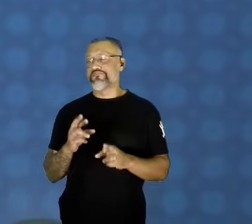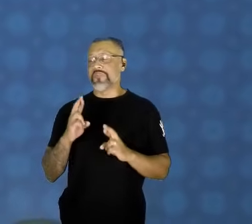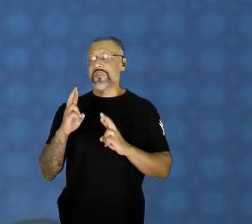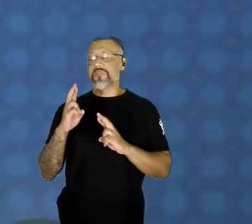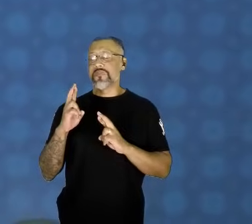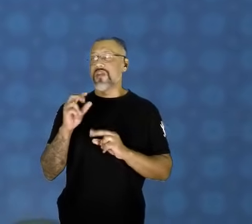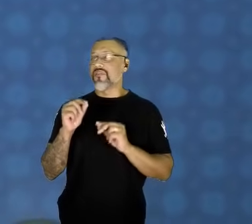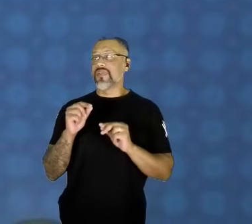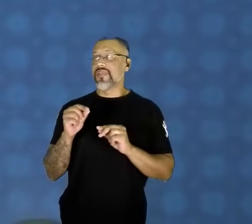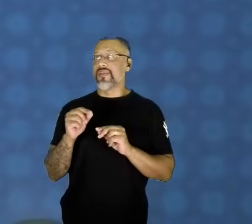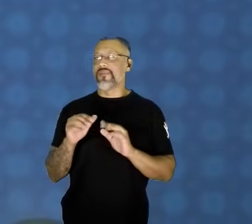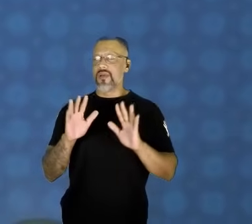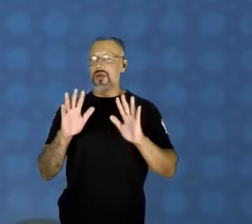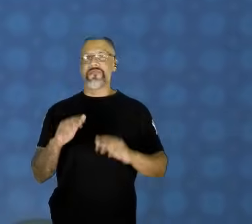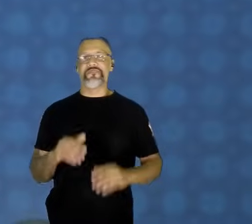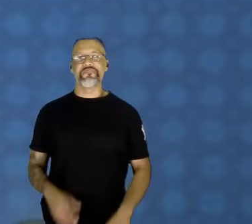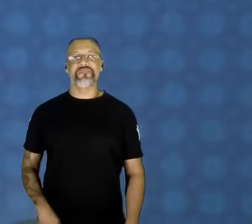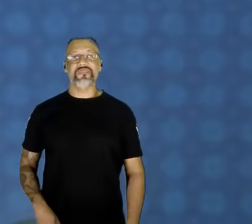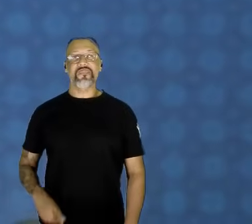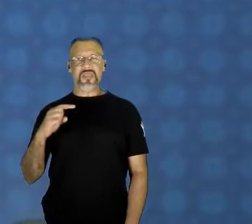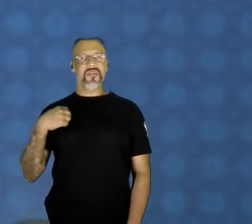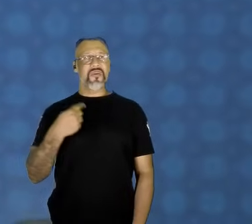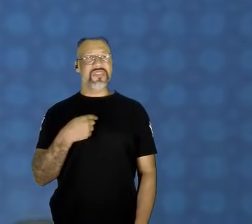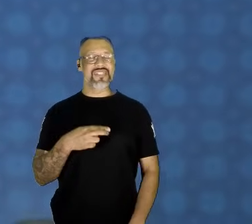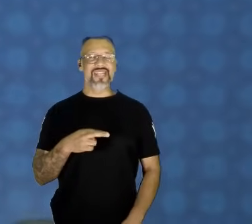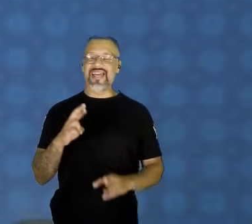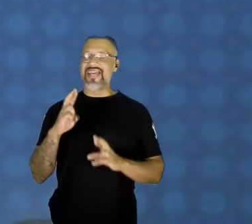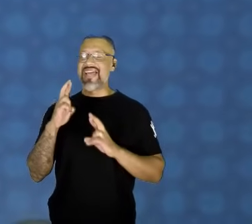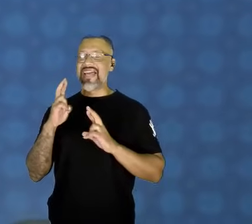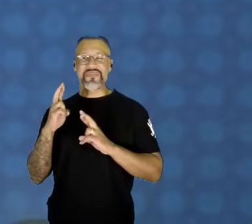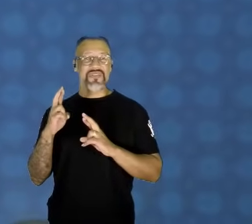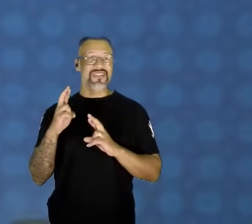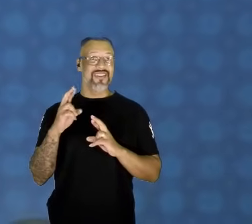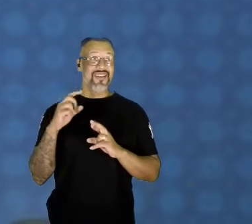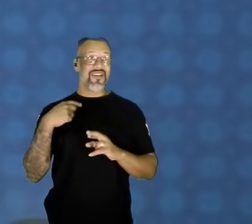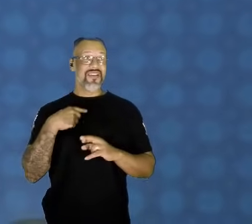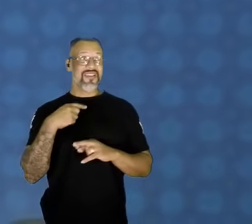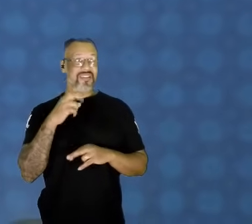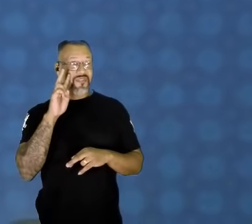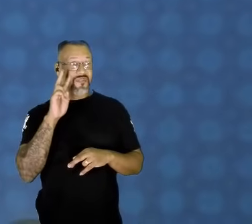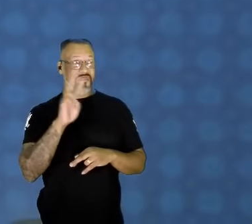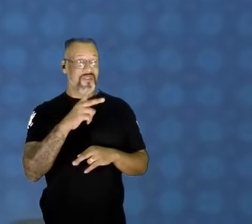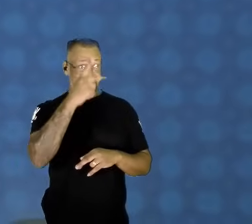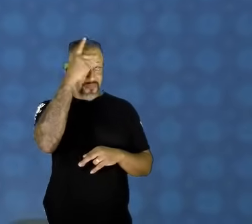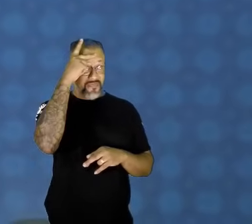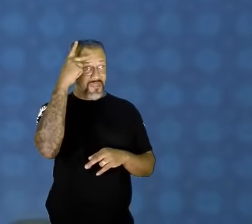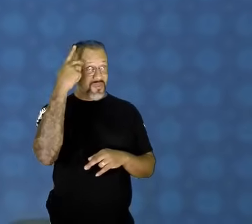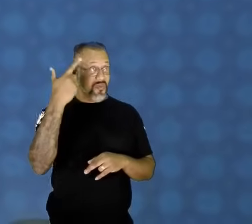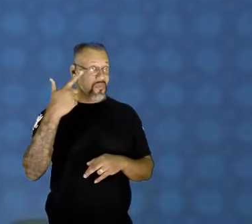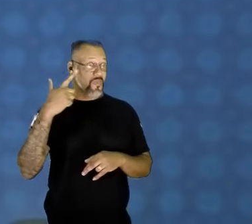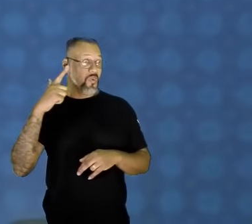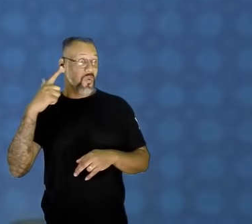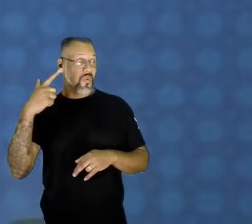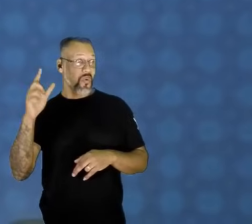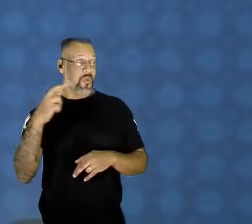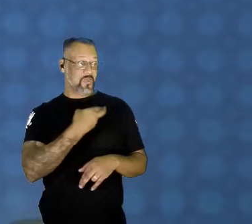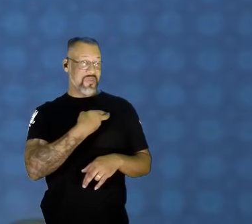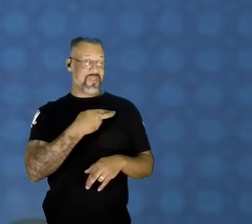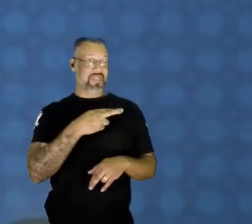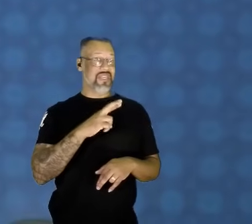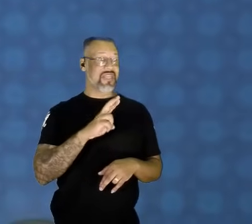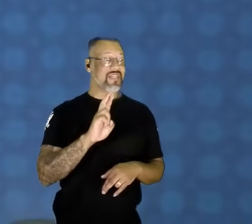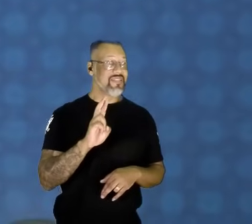crente, ele é muito esperançoso, não é? Quando a gente vê uma pessoa de outra religião vindo na nossa igreja, a gente fica fazendo de tudo para essa pessoa se